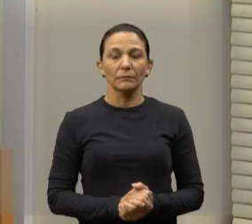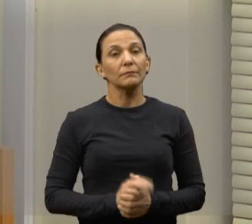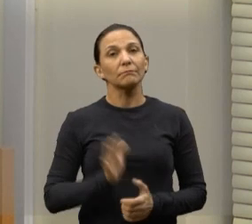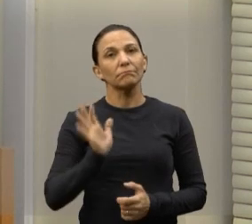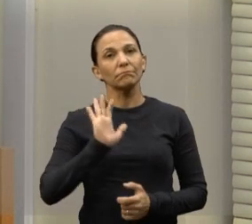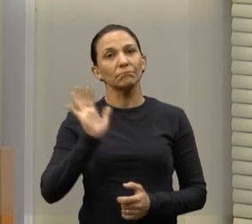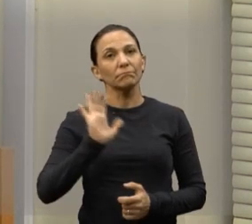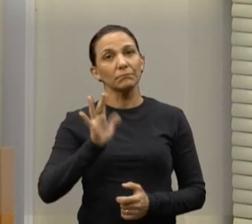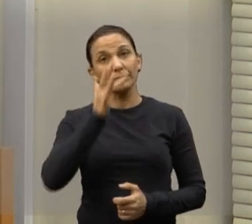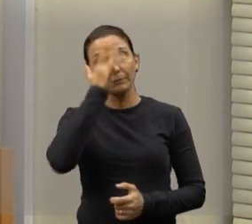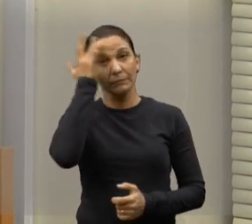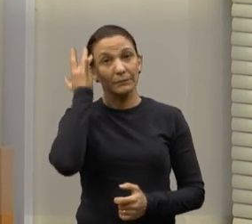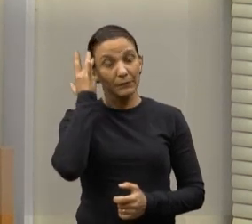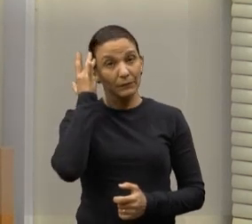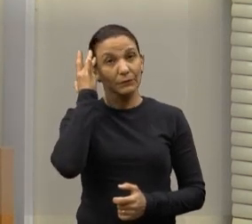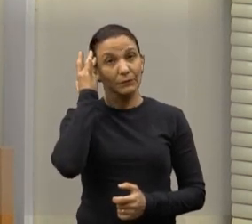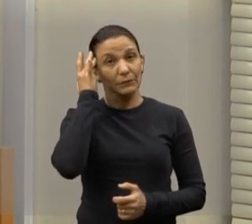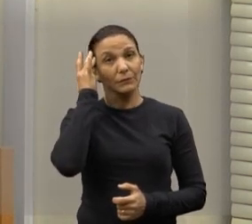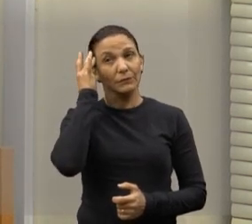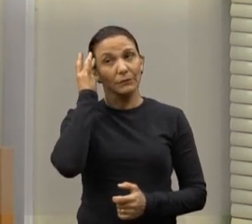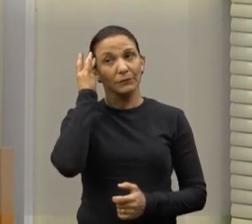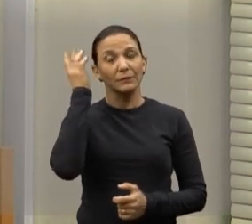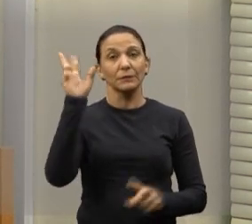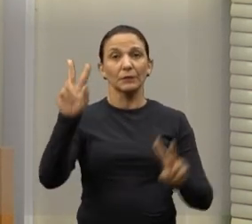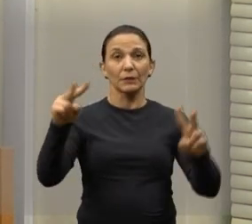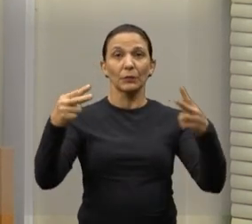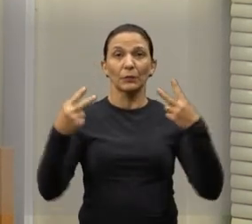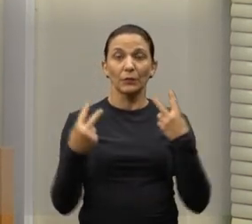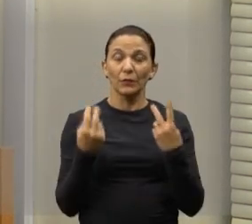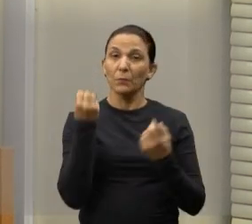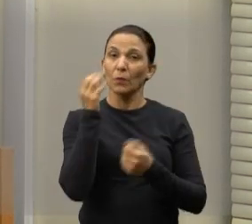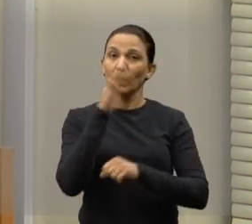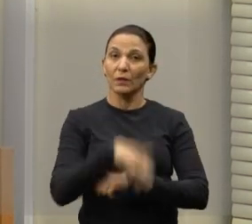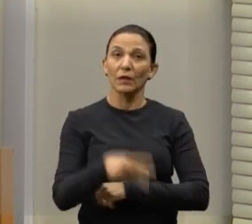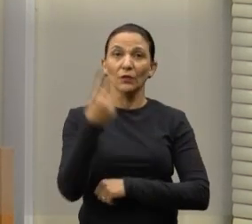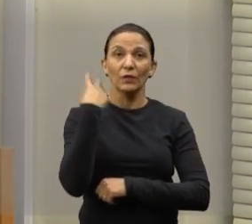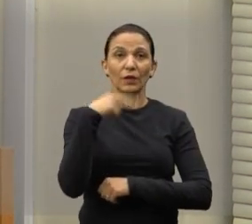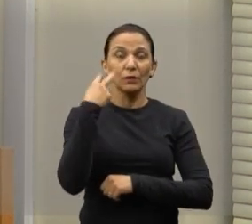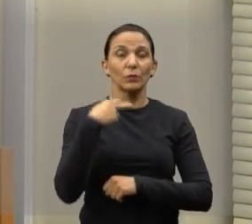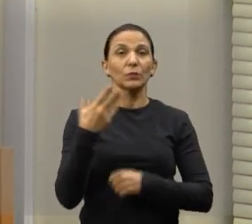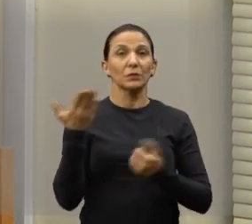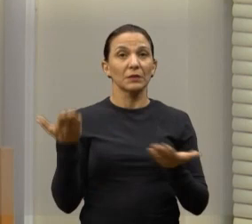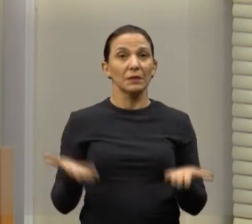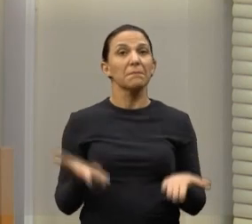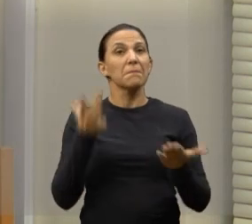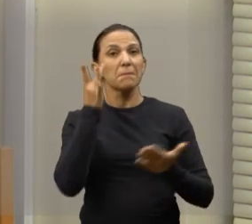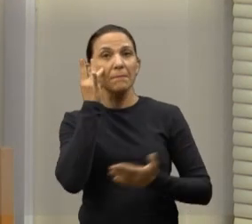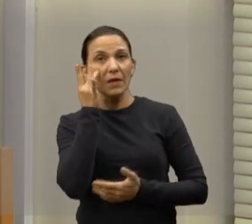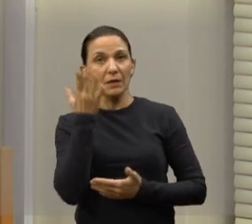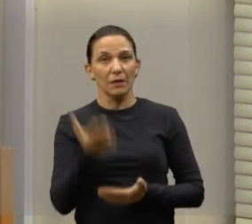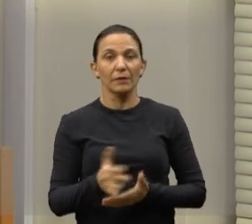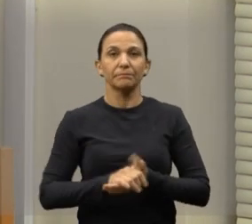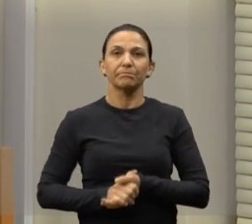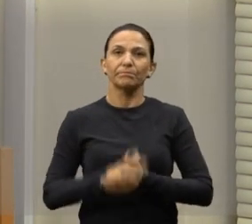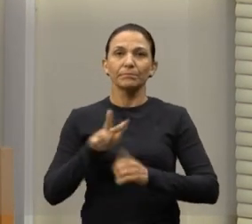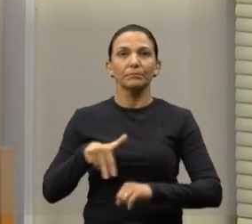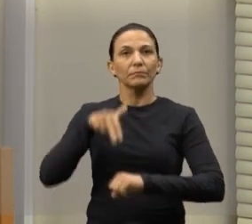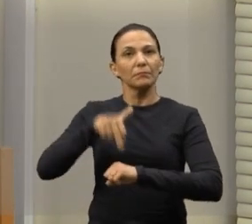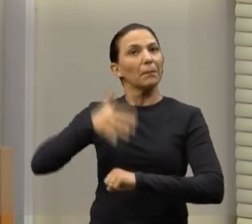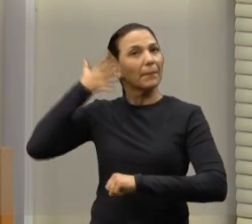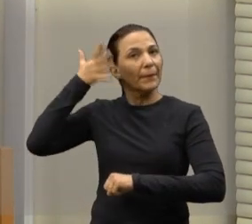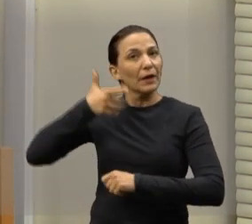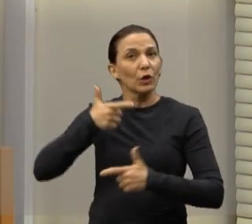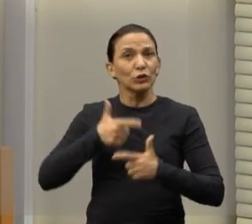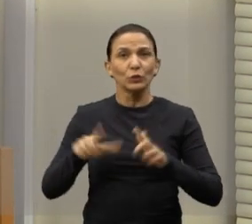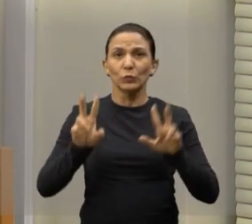Olá população que me acompanha Boa tarde aos vereadores aqui presente bem Eu venho falar algo hoje ocupar esse pequeno